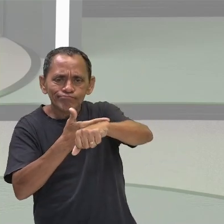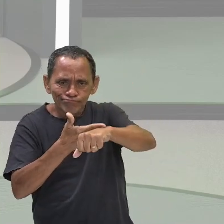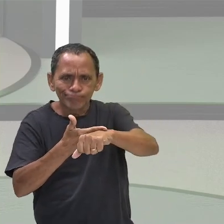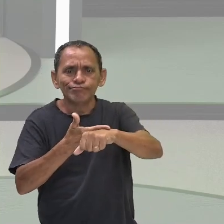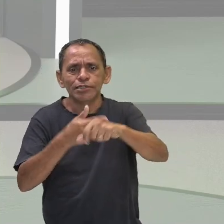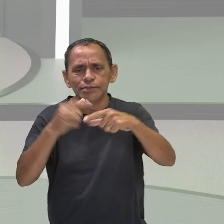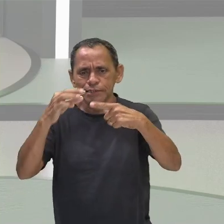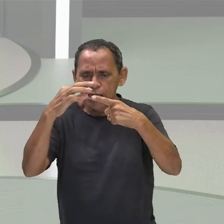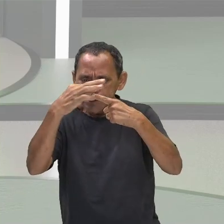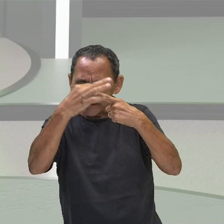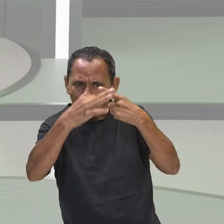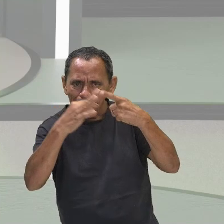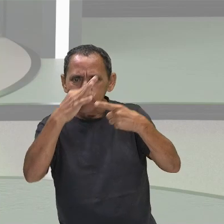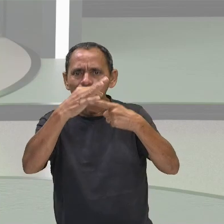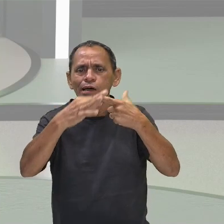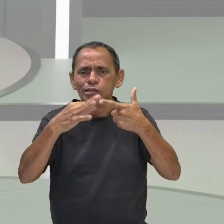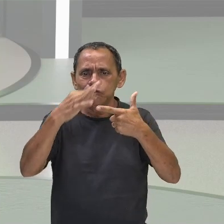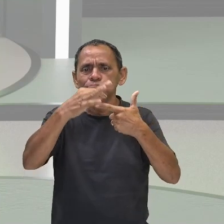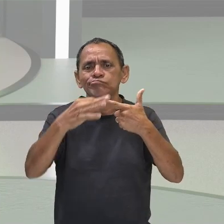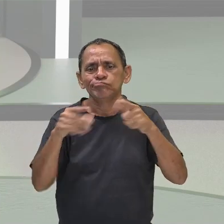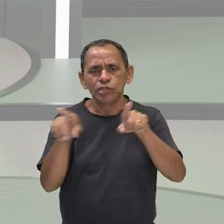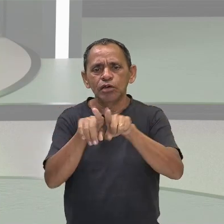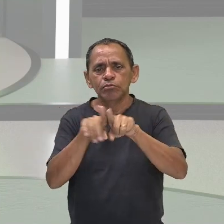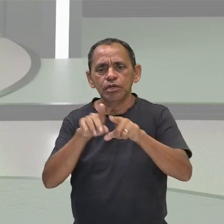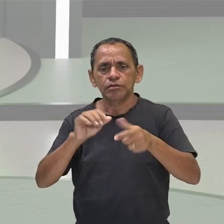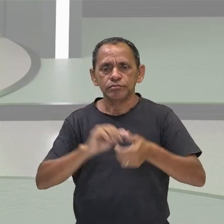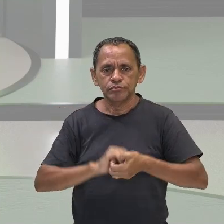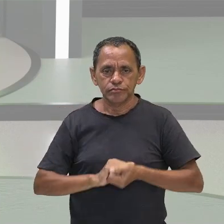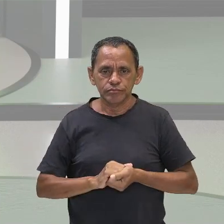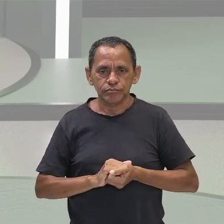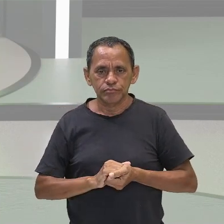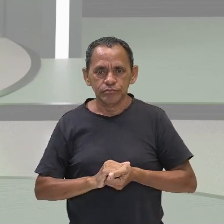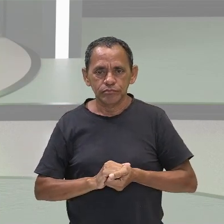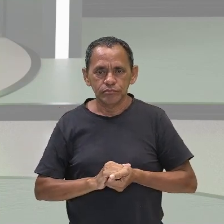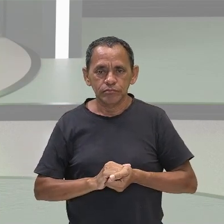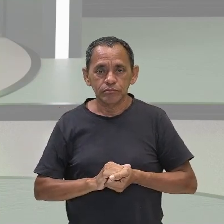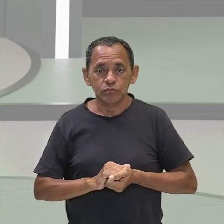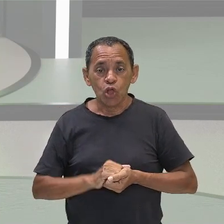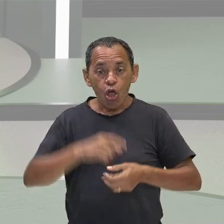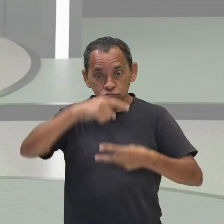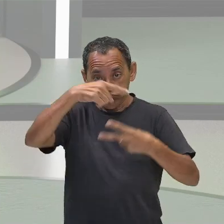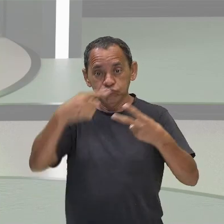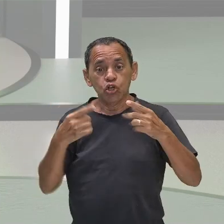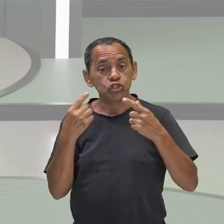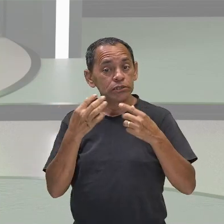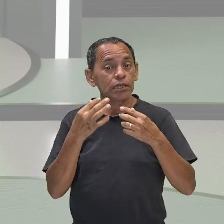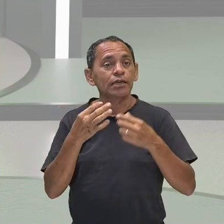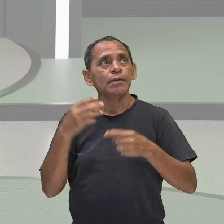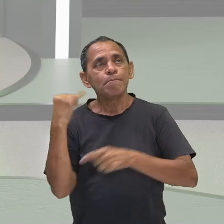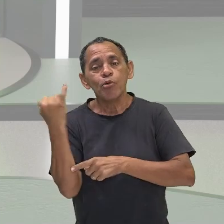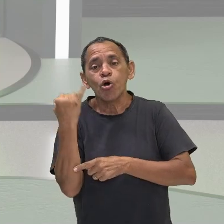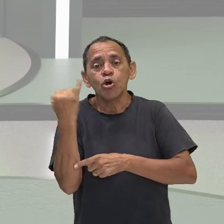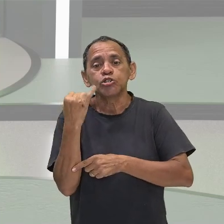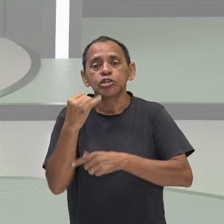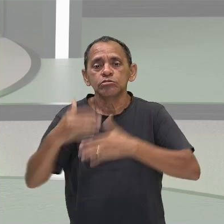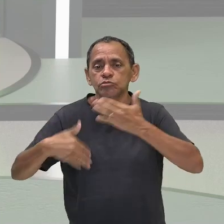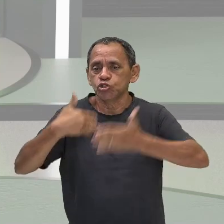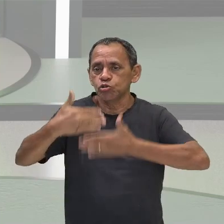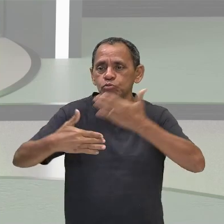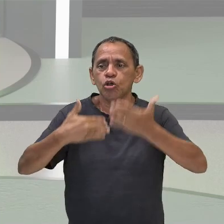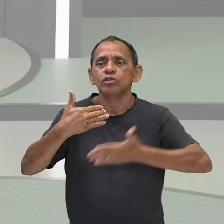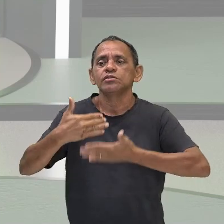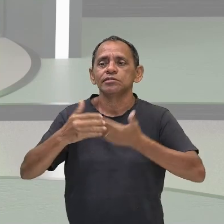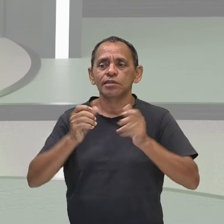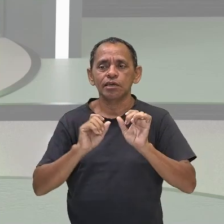tá? E do prepúcio. E estes dois são importantes também no processo de